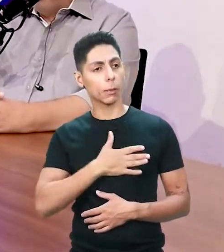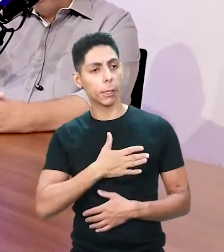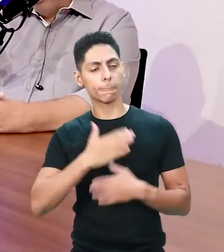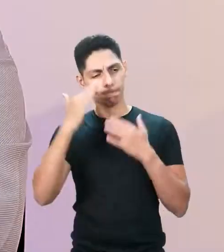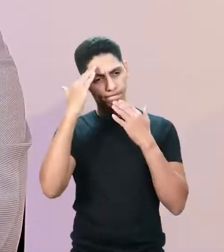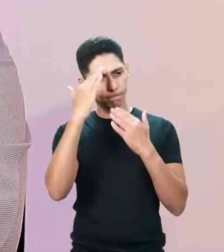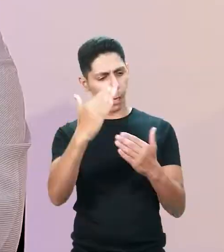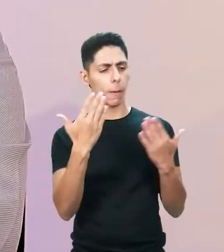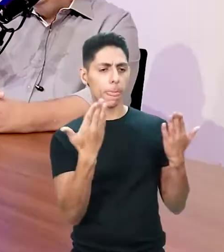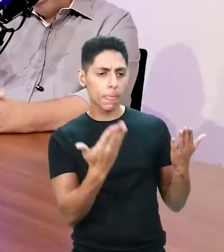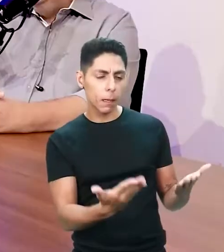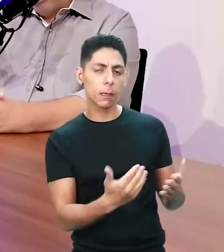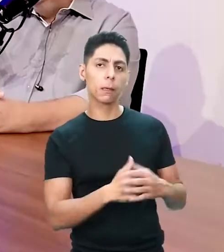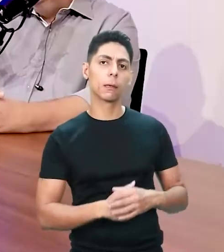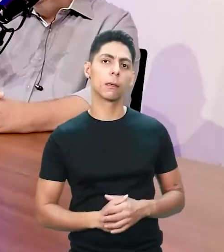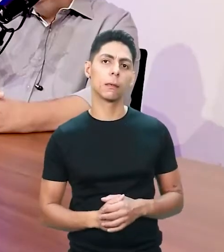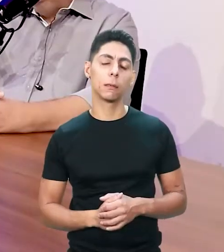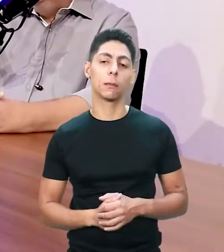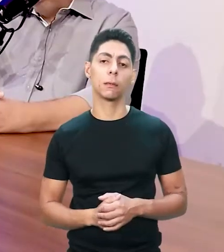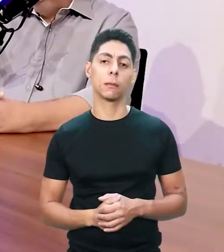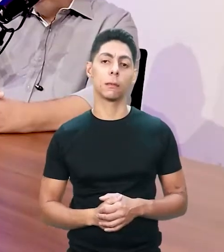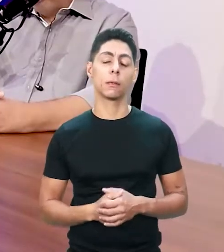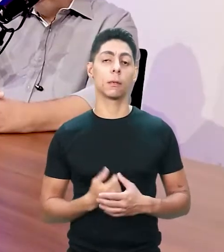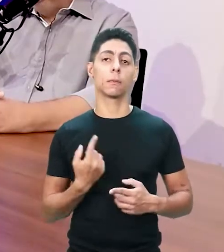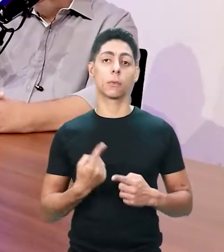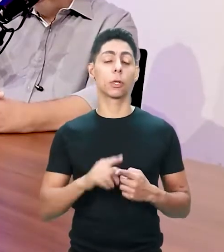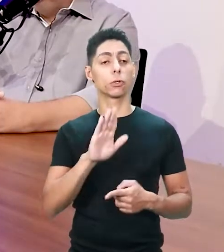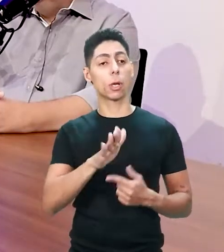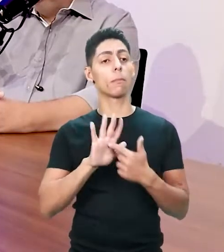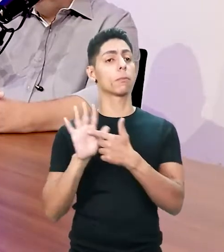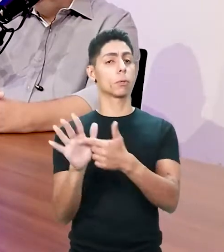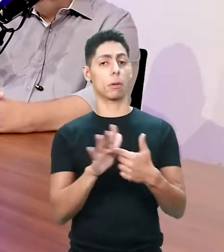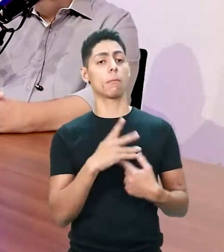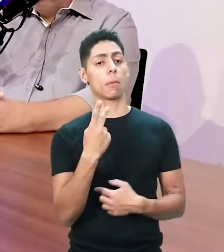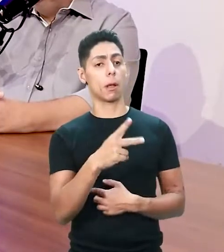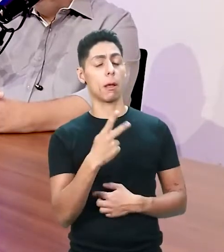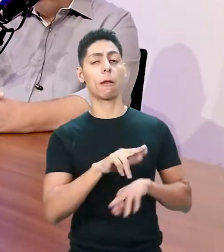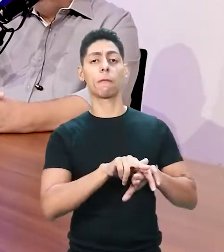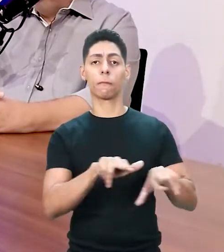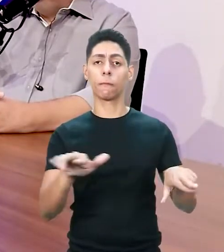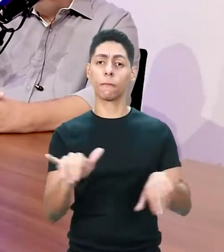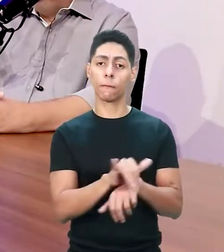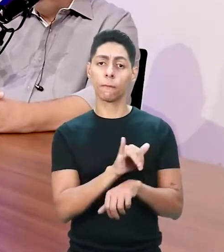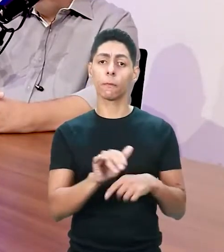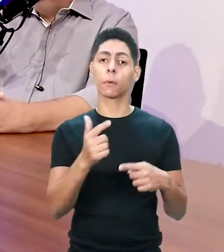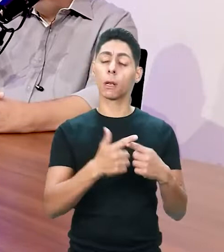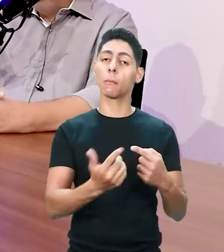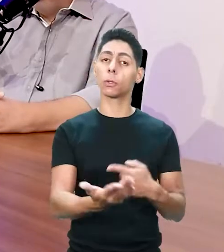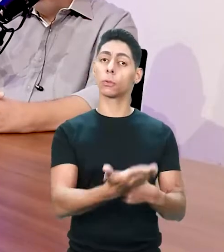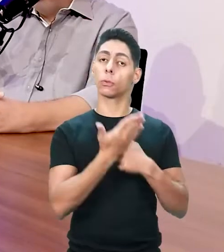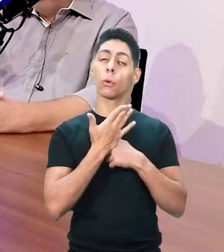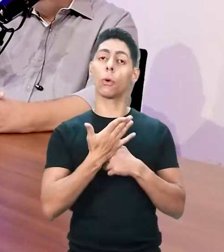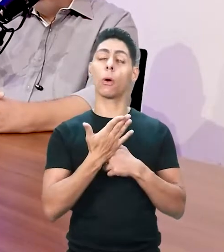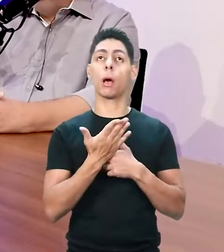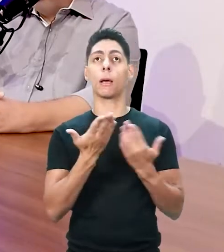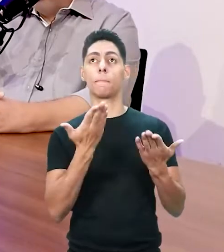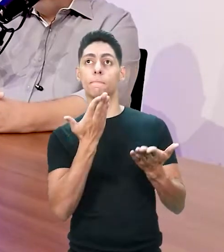gratidão. Aham. Porque ela sabe disso, eu já manifestei isso para ela várias vezes, porque ela me ajudou a romper com esse